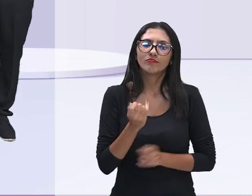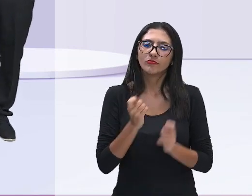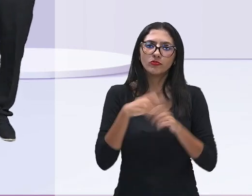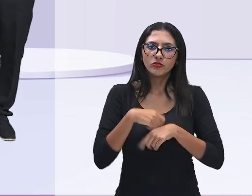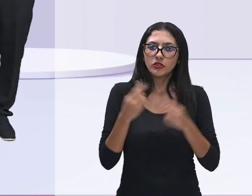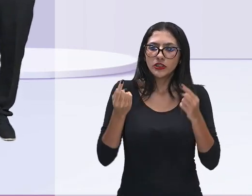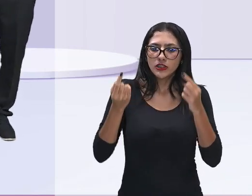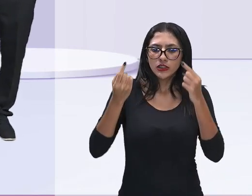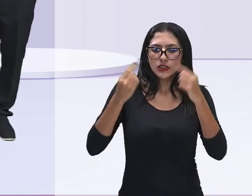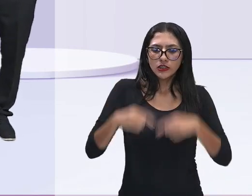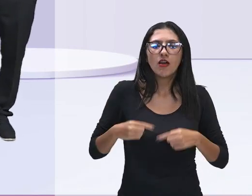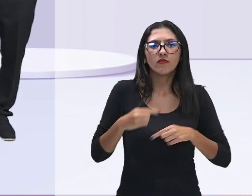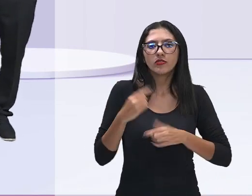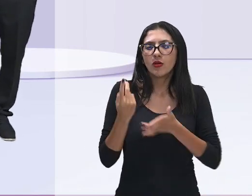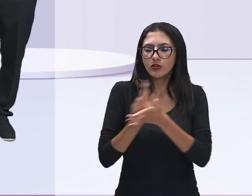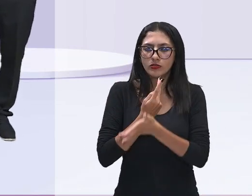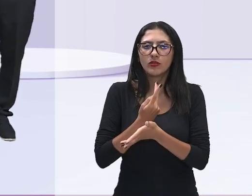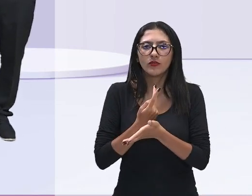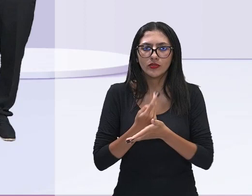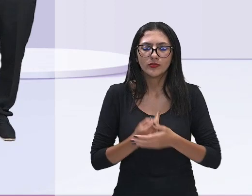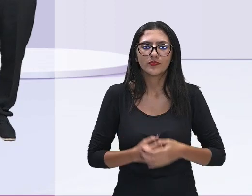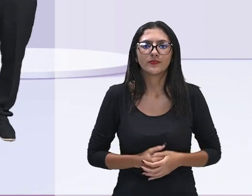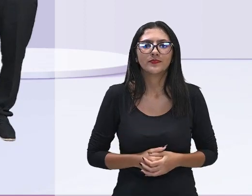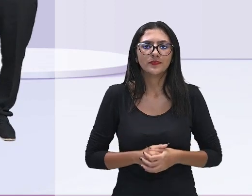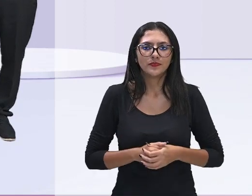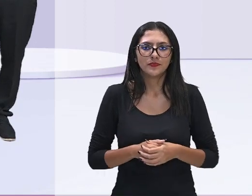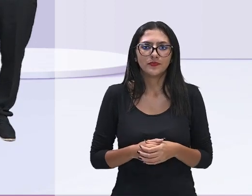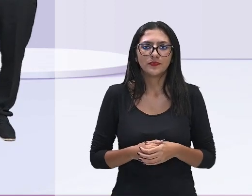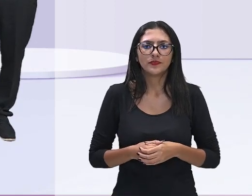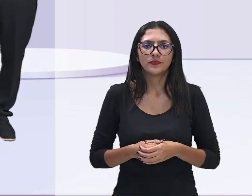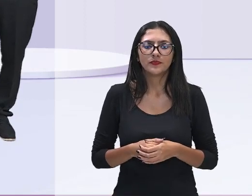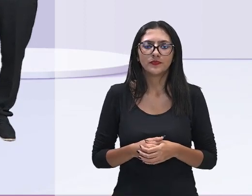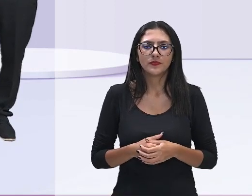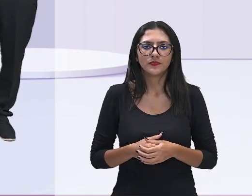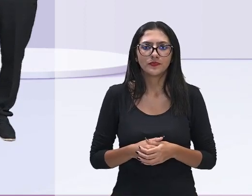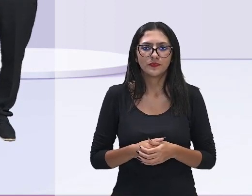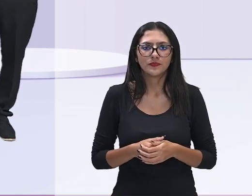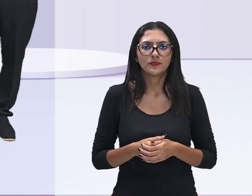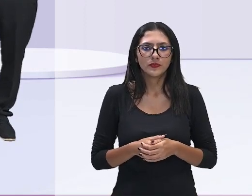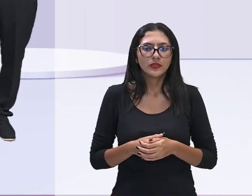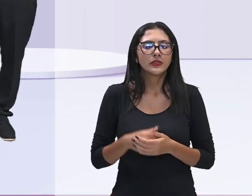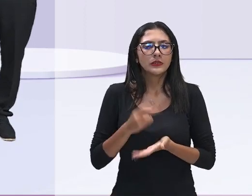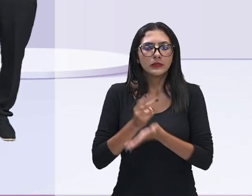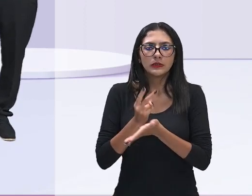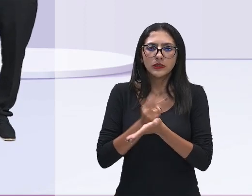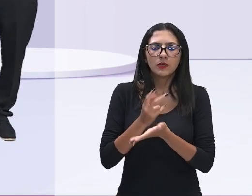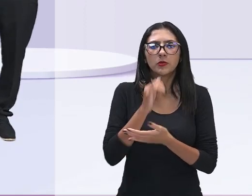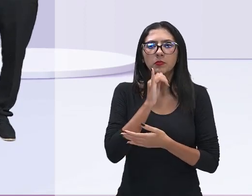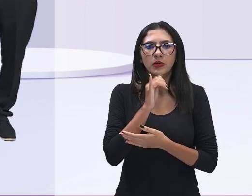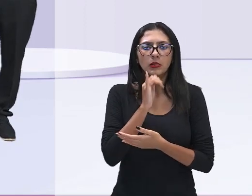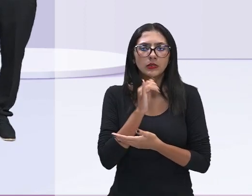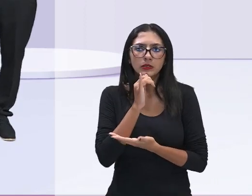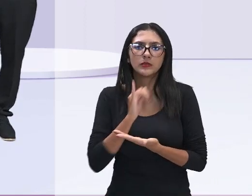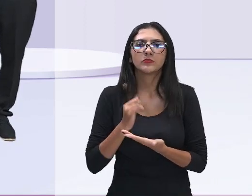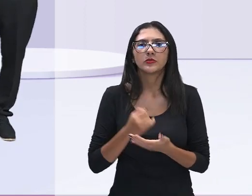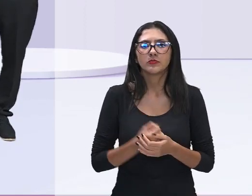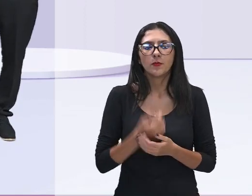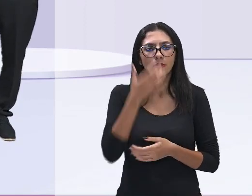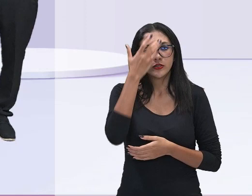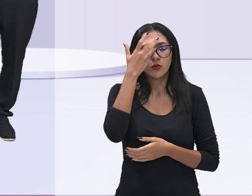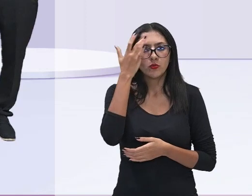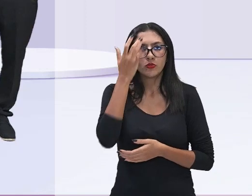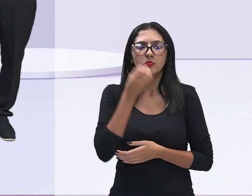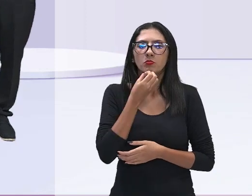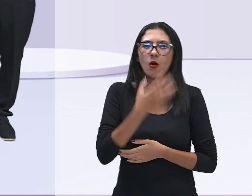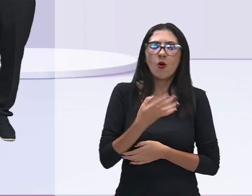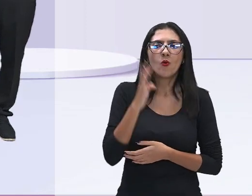desafios, essas mudanças que a vida nos coloca diante da nossa história, tá? Mantenha uma atitude positiva e otimista